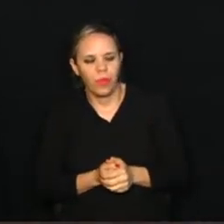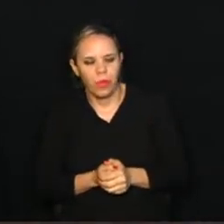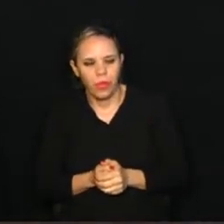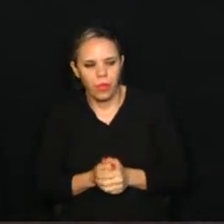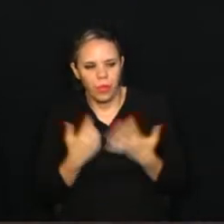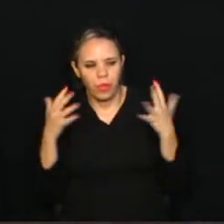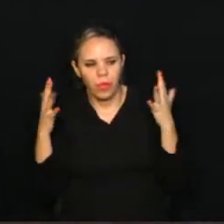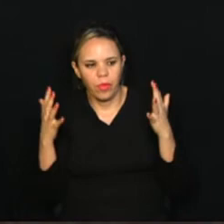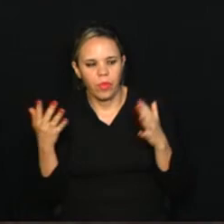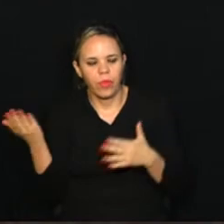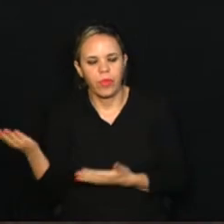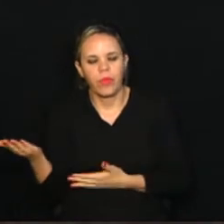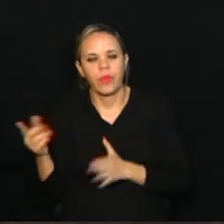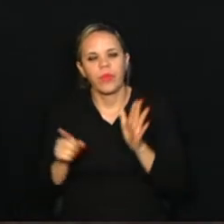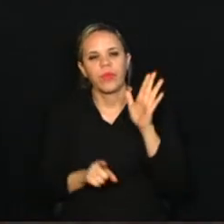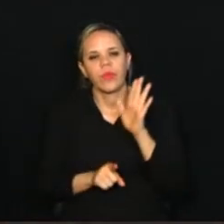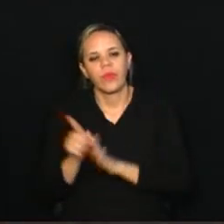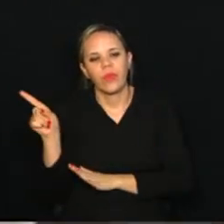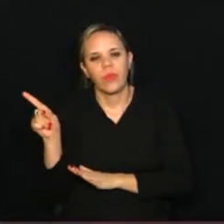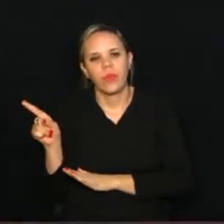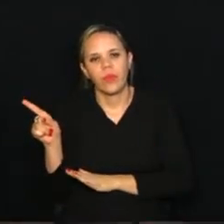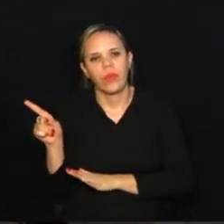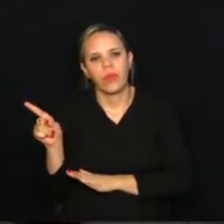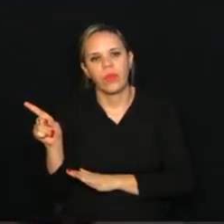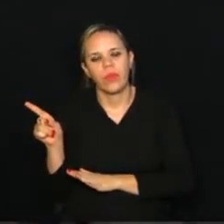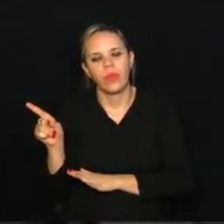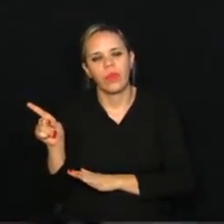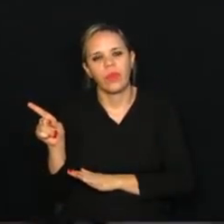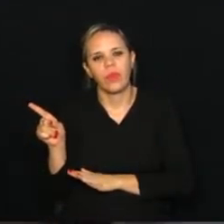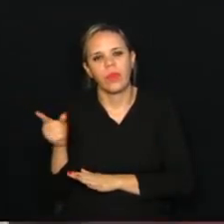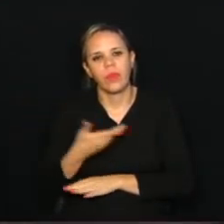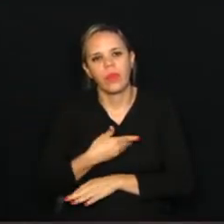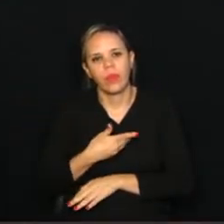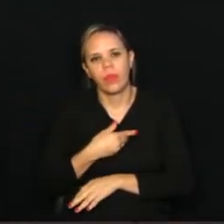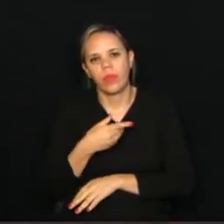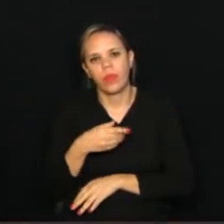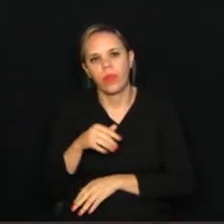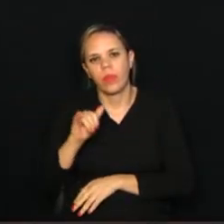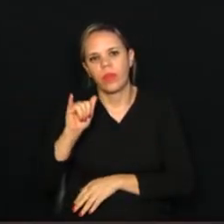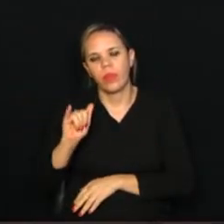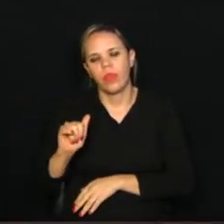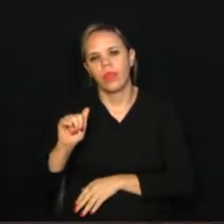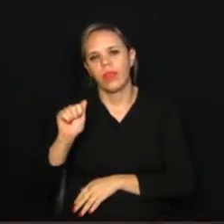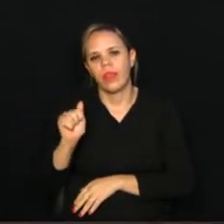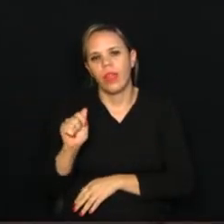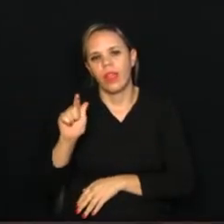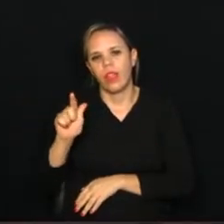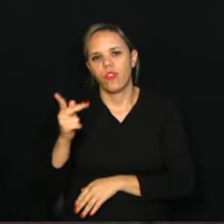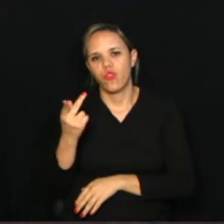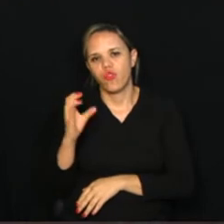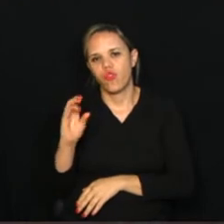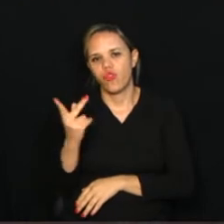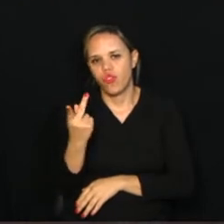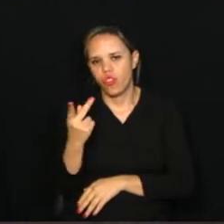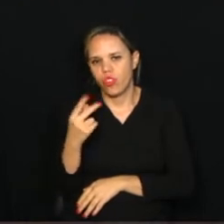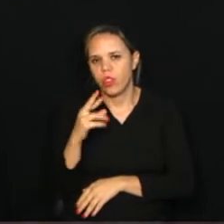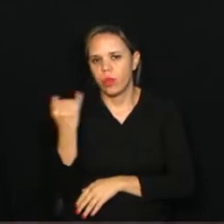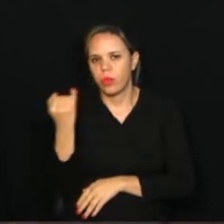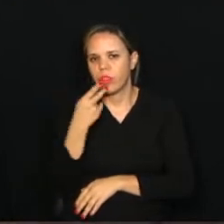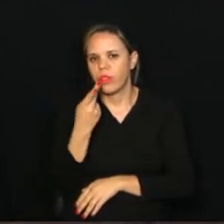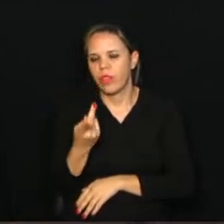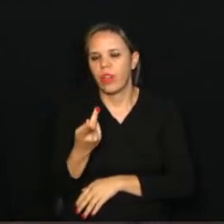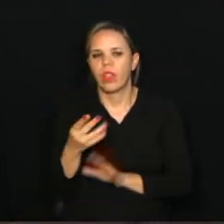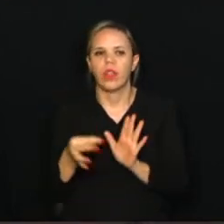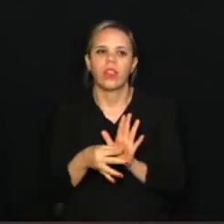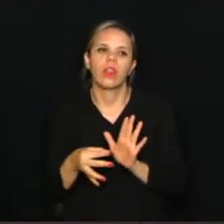a última pergunta que o nosso amigo Iaguchi fez, que eu acho que é importante, já